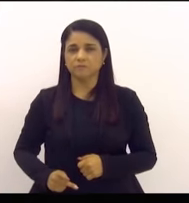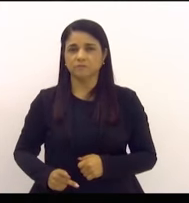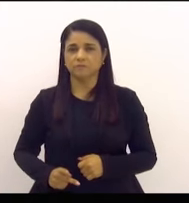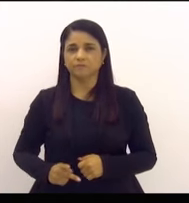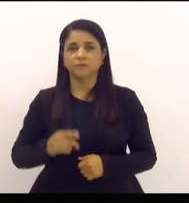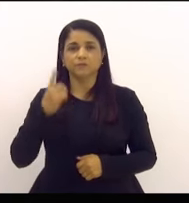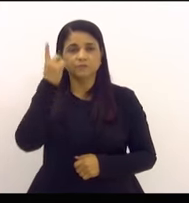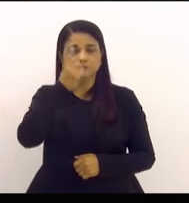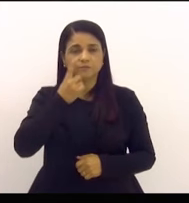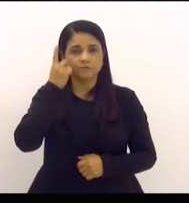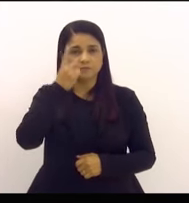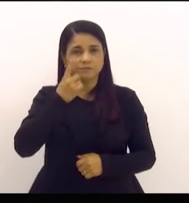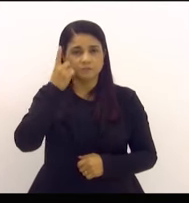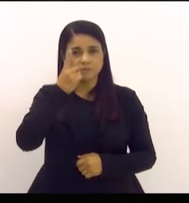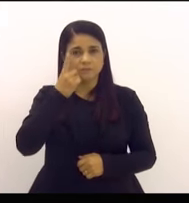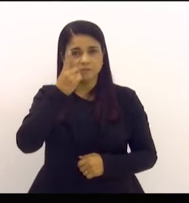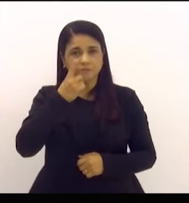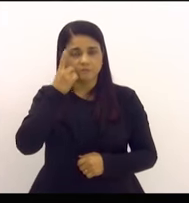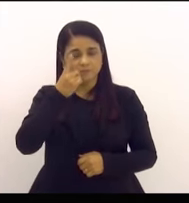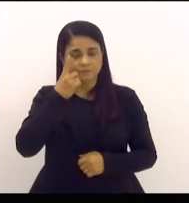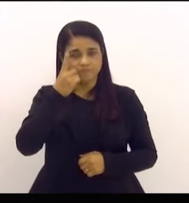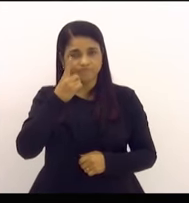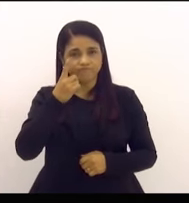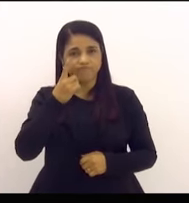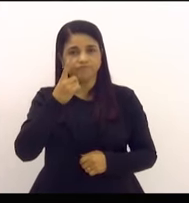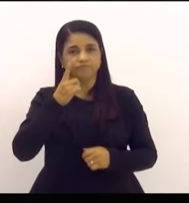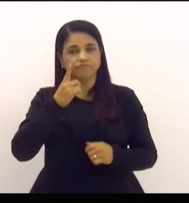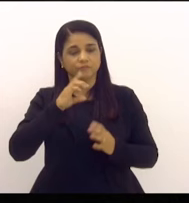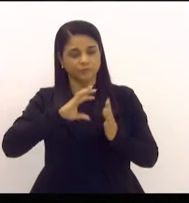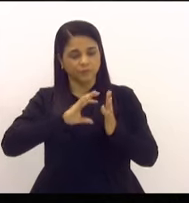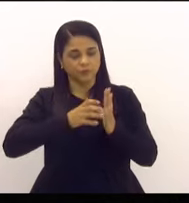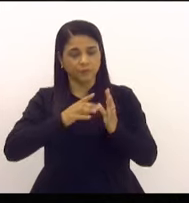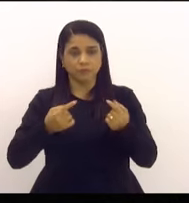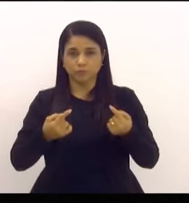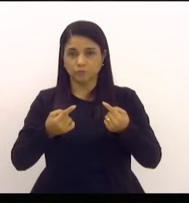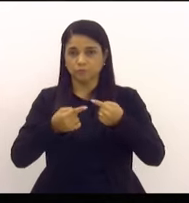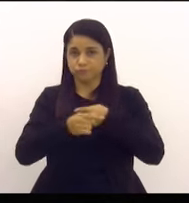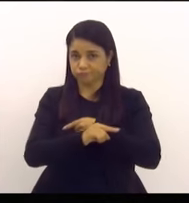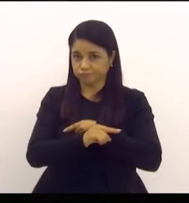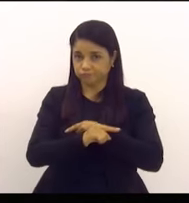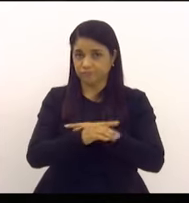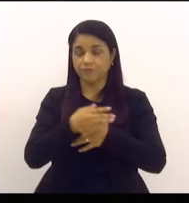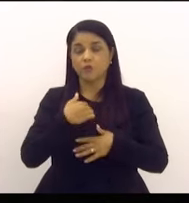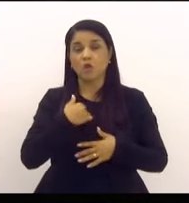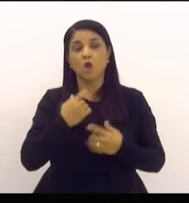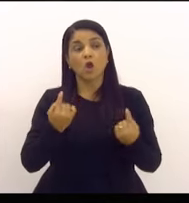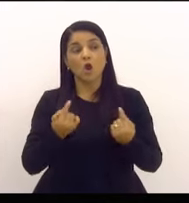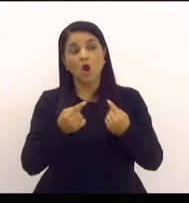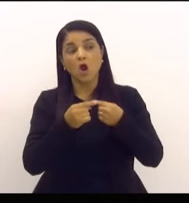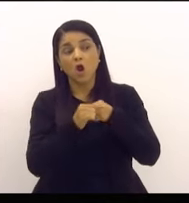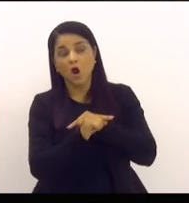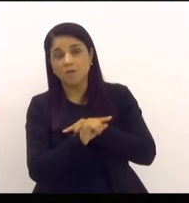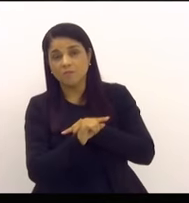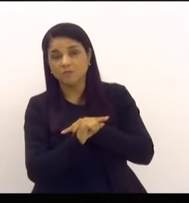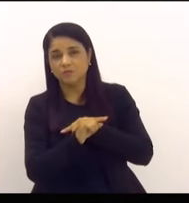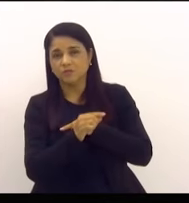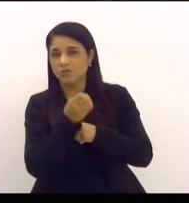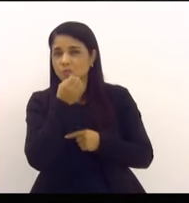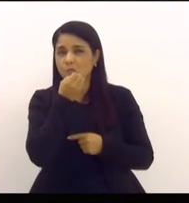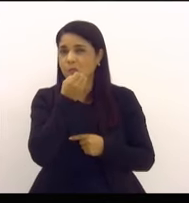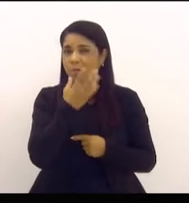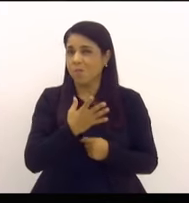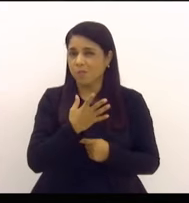sou um deputado de oposição, mas de oposição naquilo que não é bom para